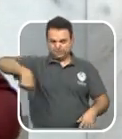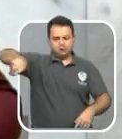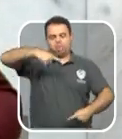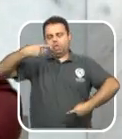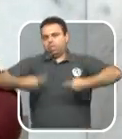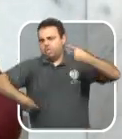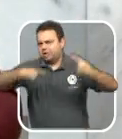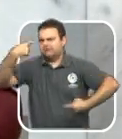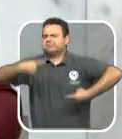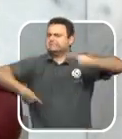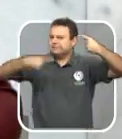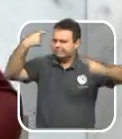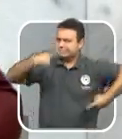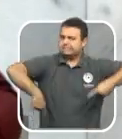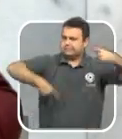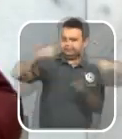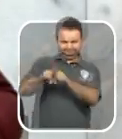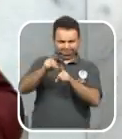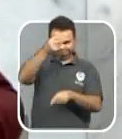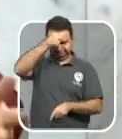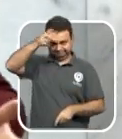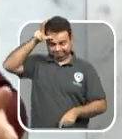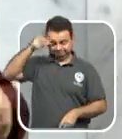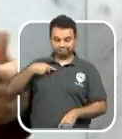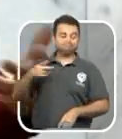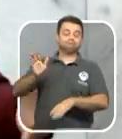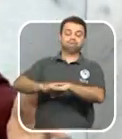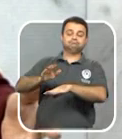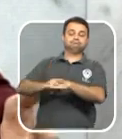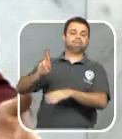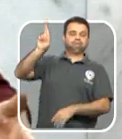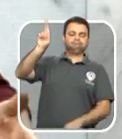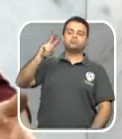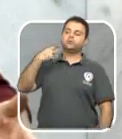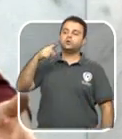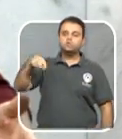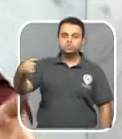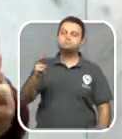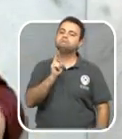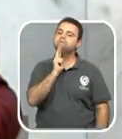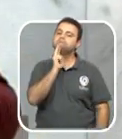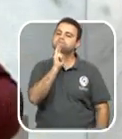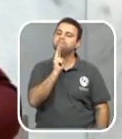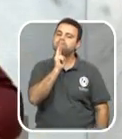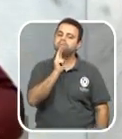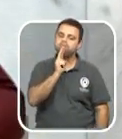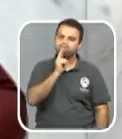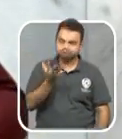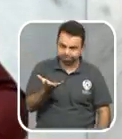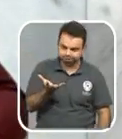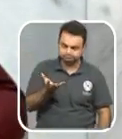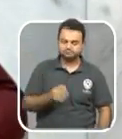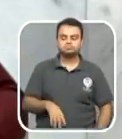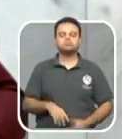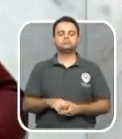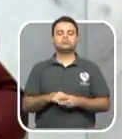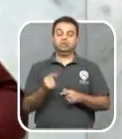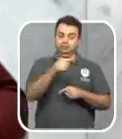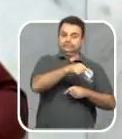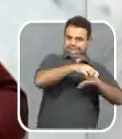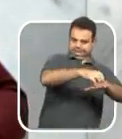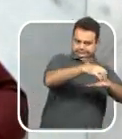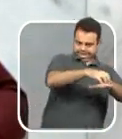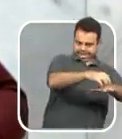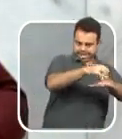muito relevante que foi debatida aqui. E os vereadores, logo no início da sua gestão, trabalharam nas comissões de inquérito relacionadas a